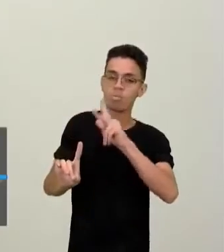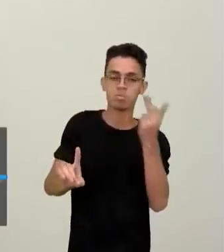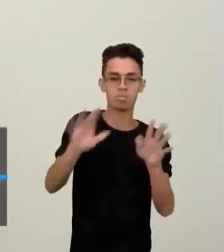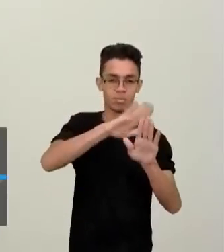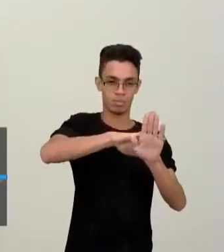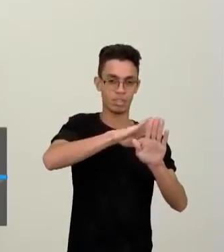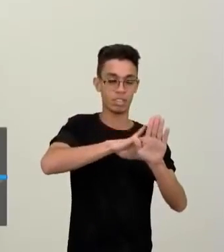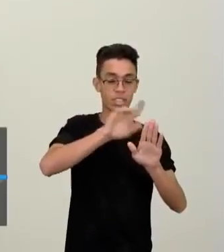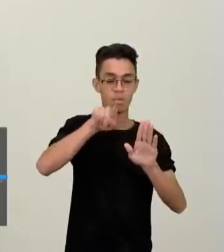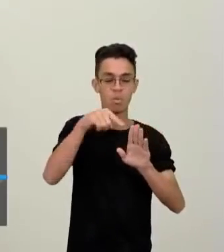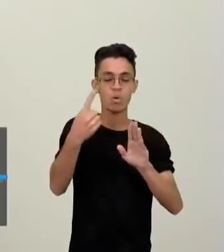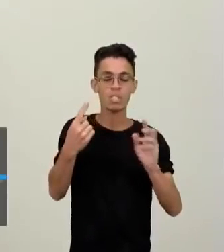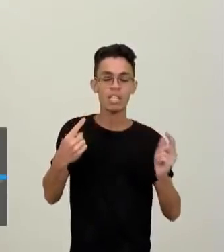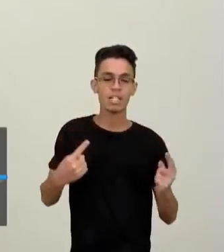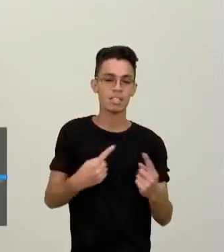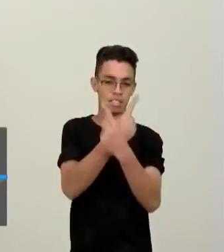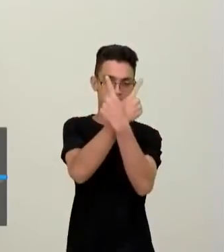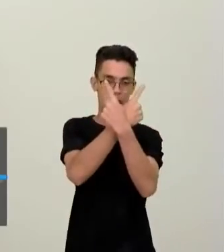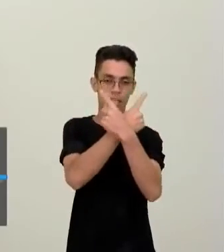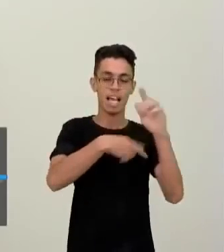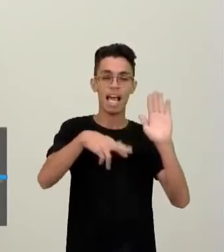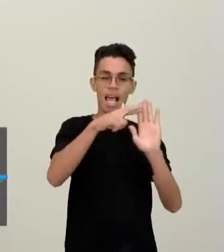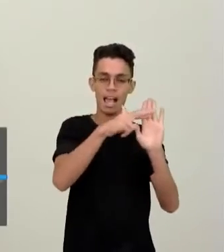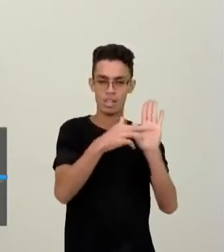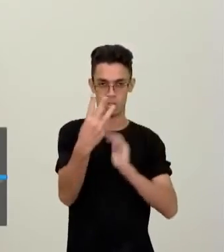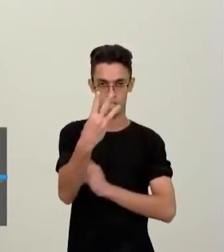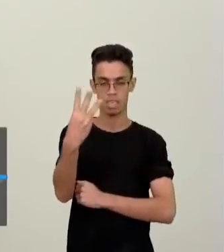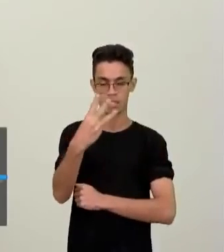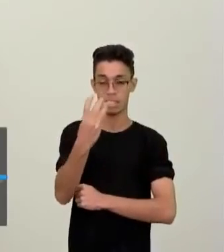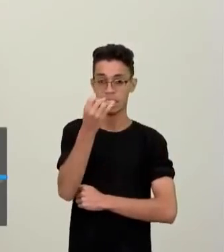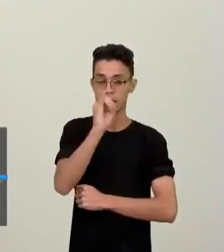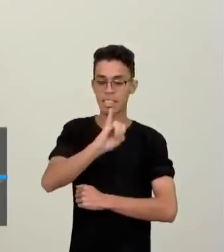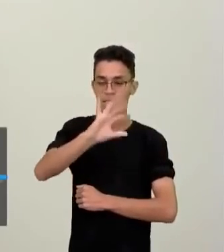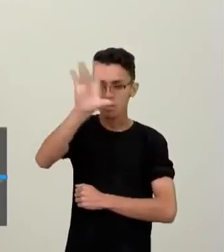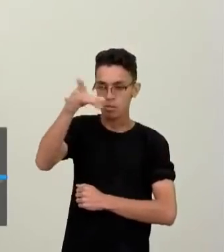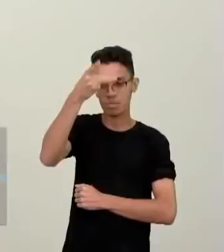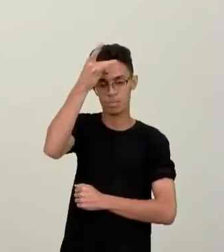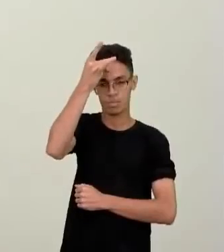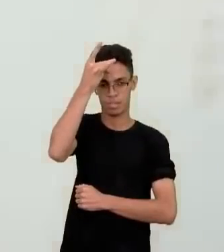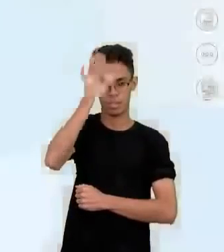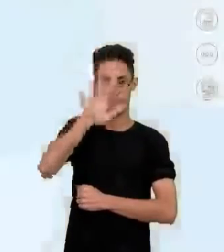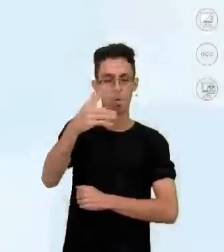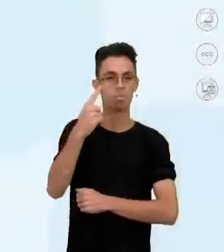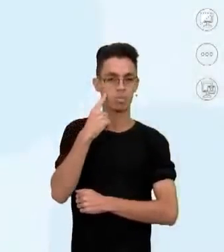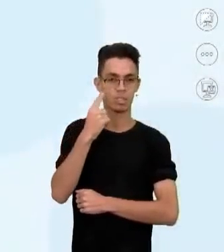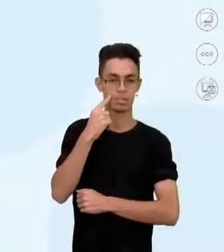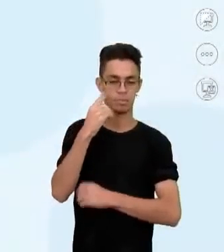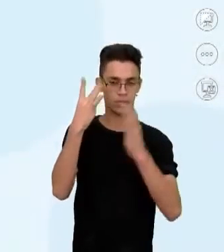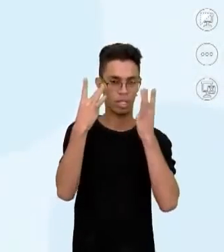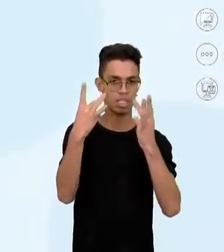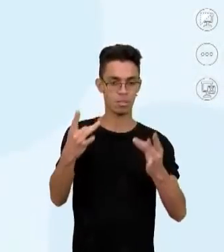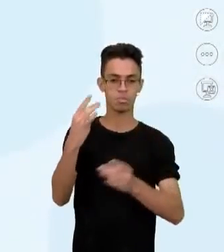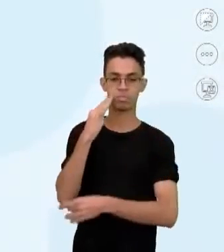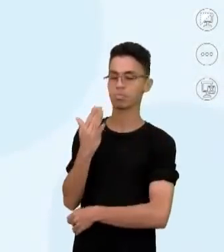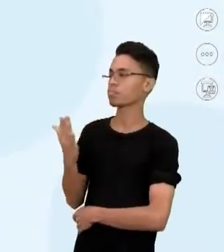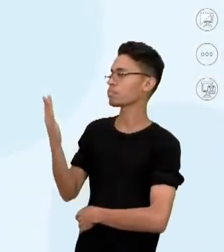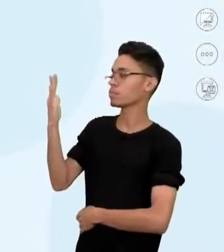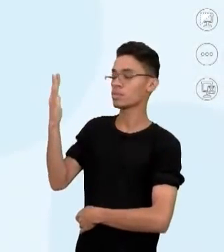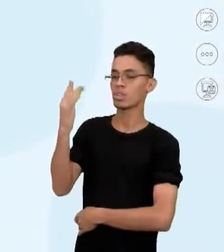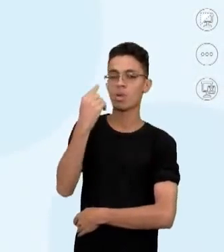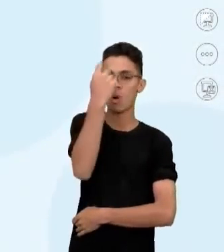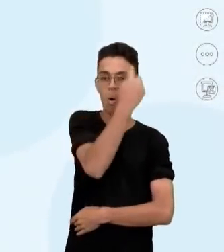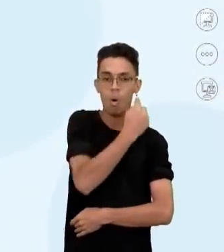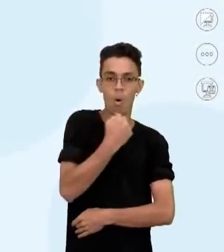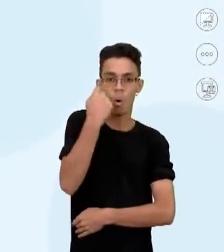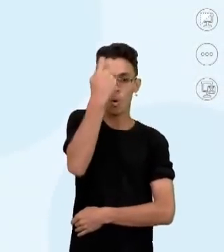depois aplica a regra de 3 se você não conseguir fazer logo de cabeça, tá bom? Olha como eu vou fazer aqui na lousa, ó. Eu vou separar horas